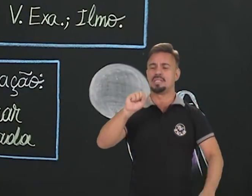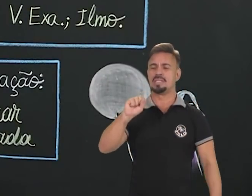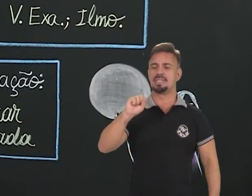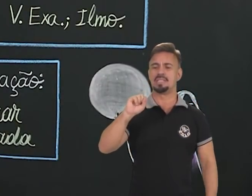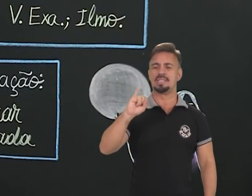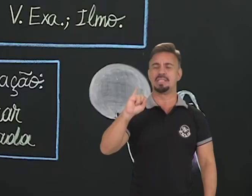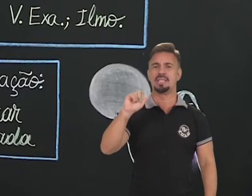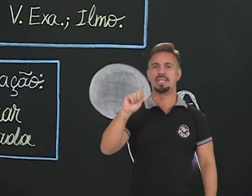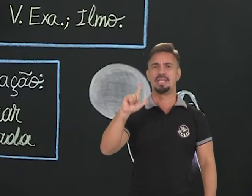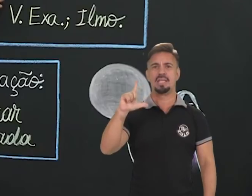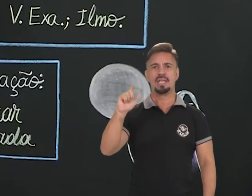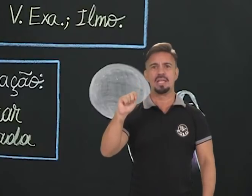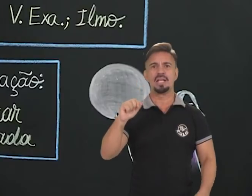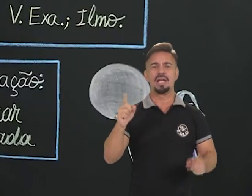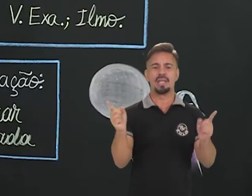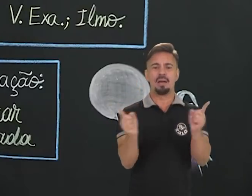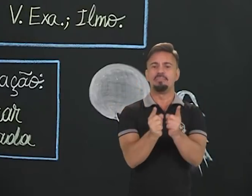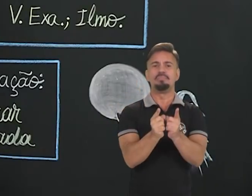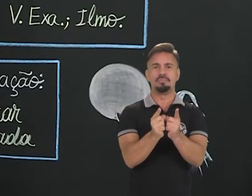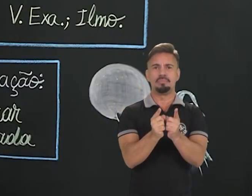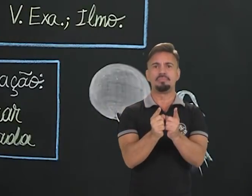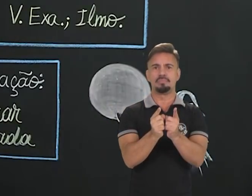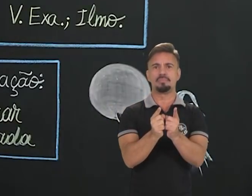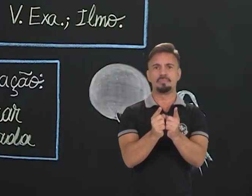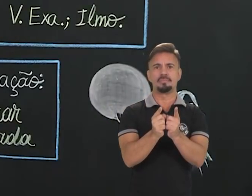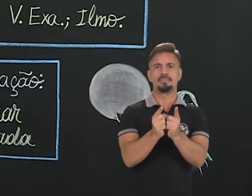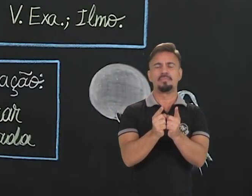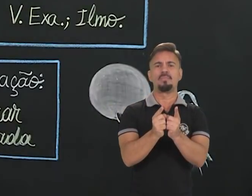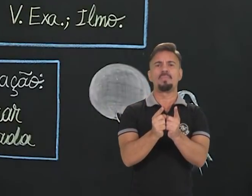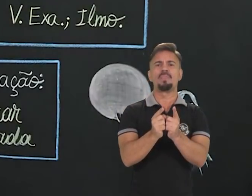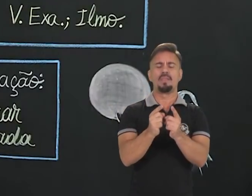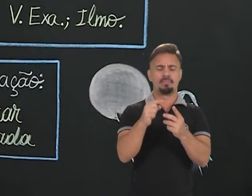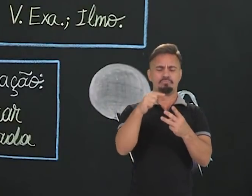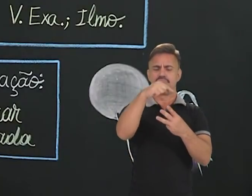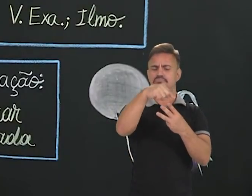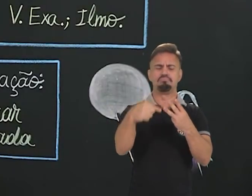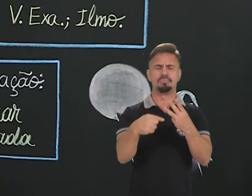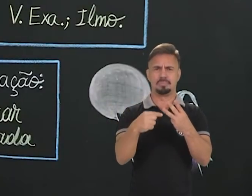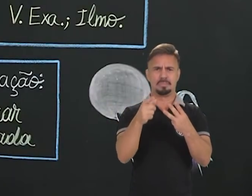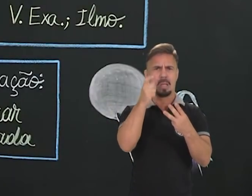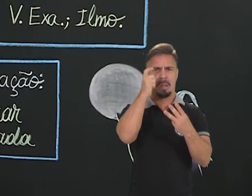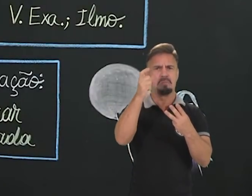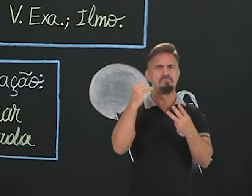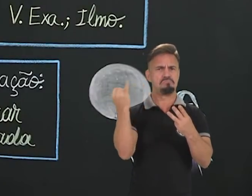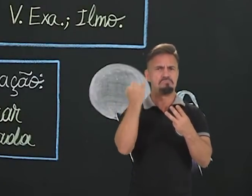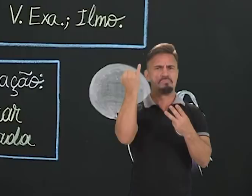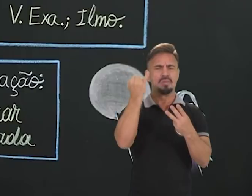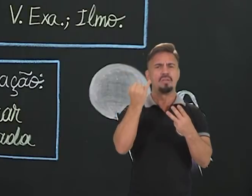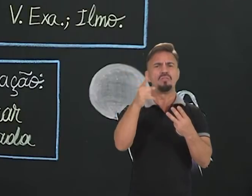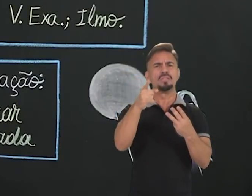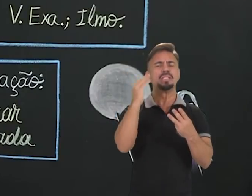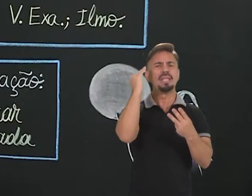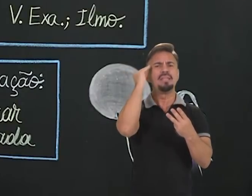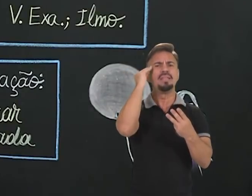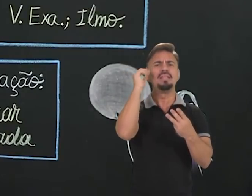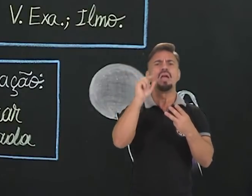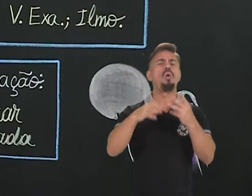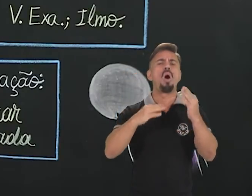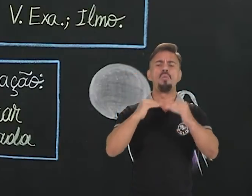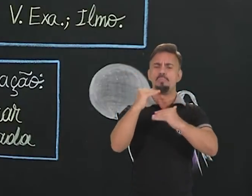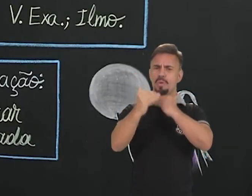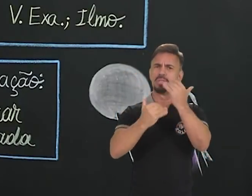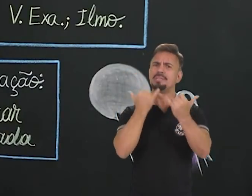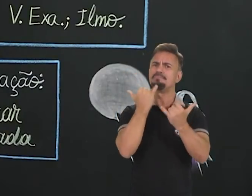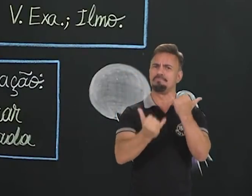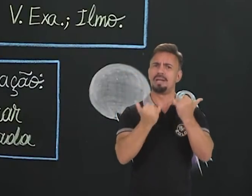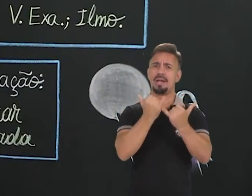sigla, abreviação e abreviatura. Vamos aprender a distinção desses três? É interessante, é importante para você compreender que os processos